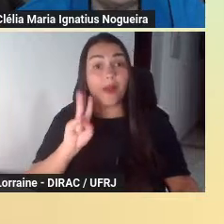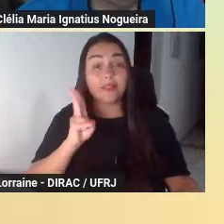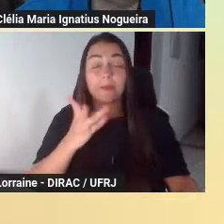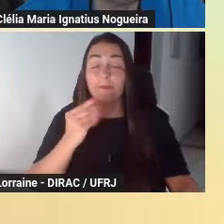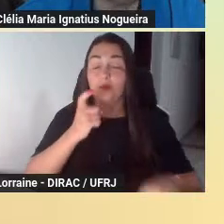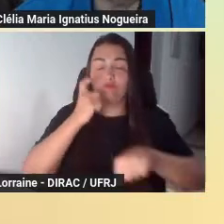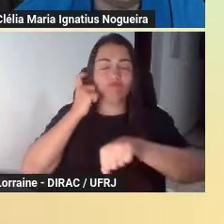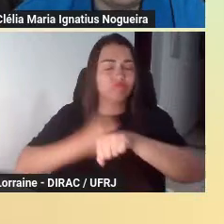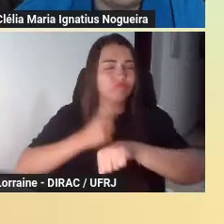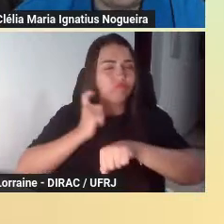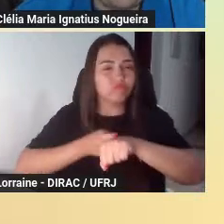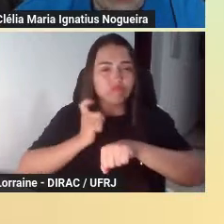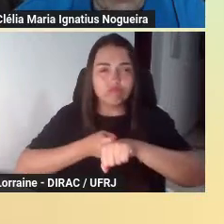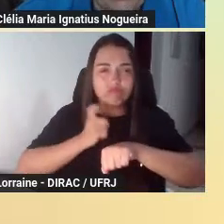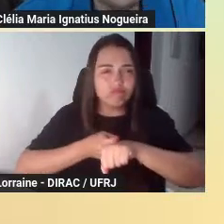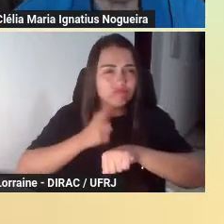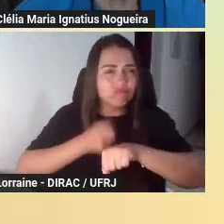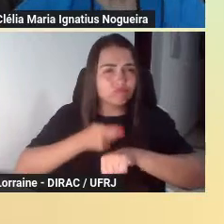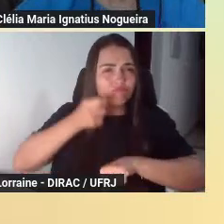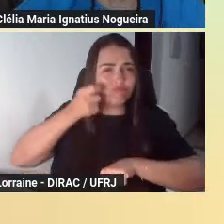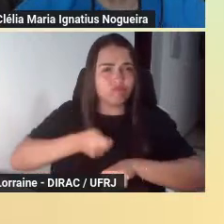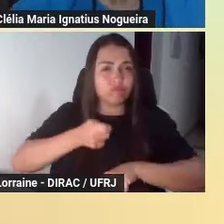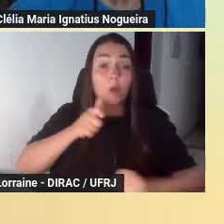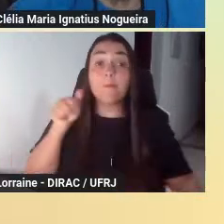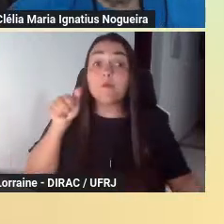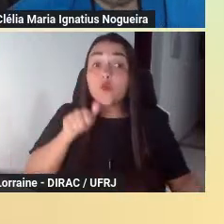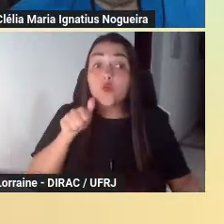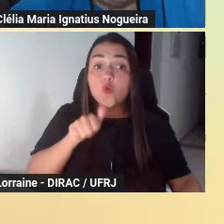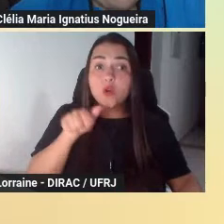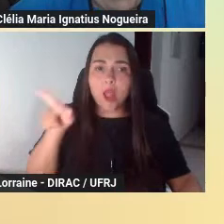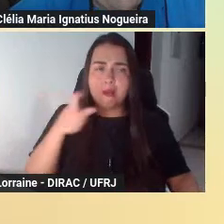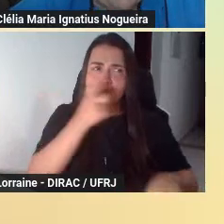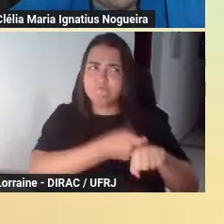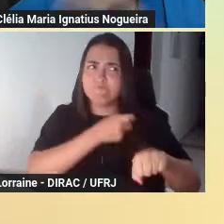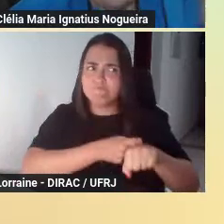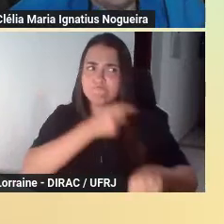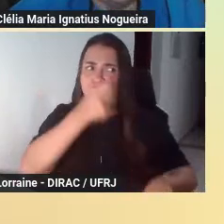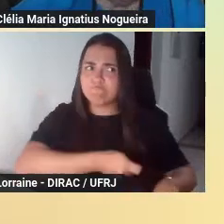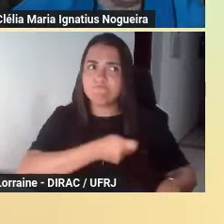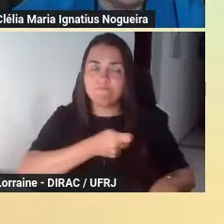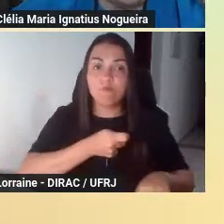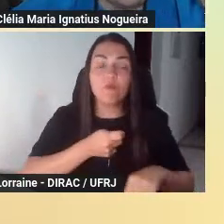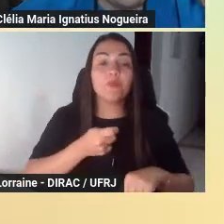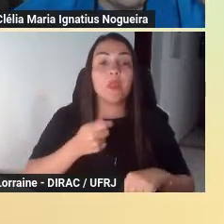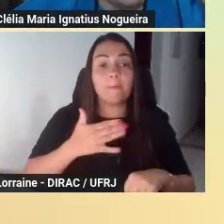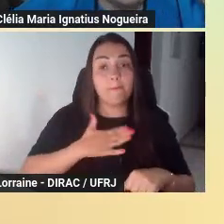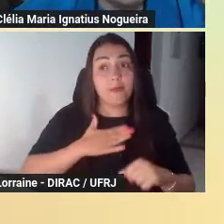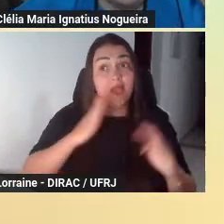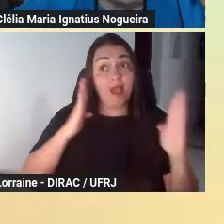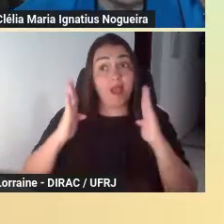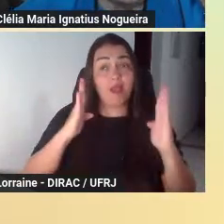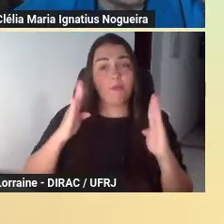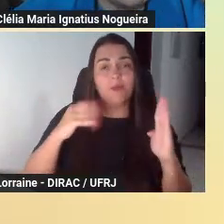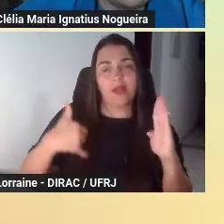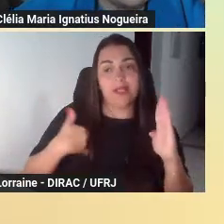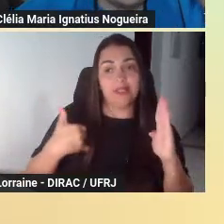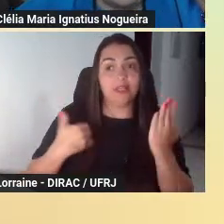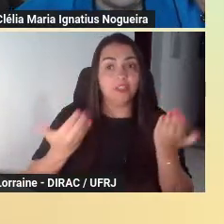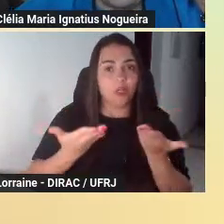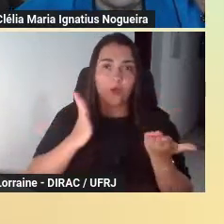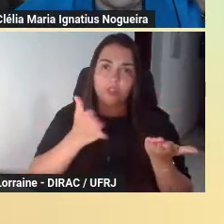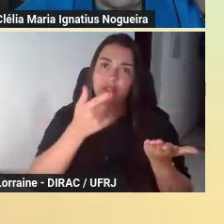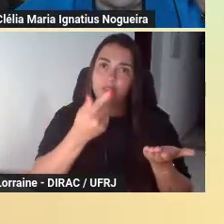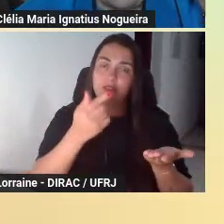rígida com as mulheres, né? E na minha época, eu tenho 70 anos, como eu disse para vocês,